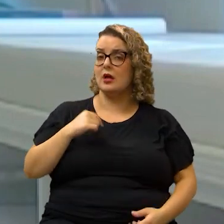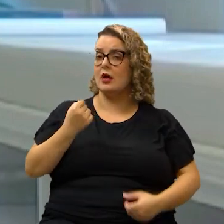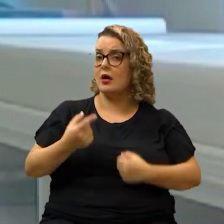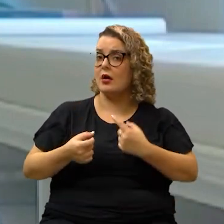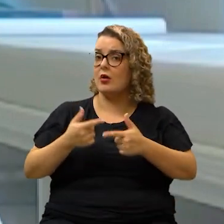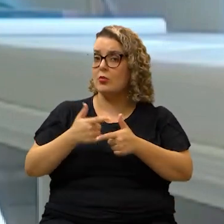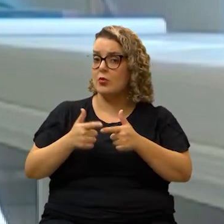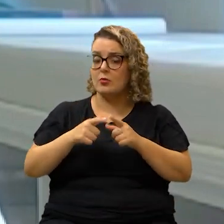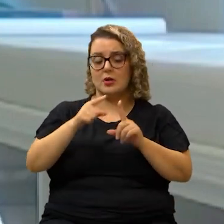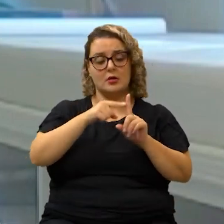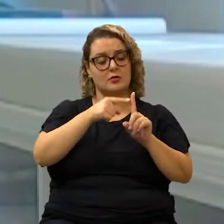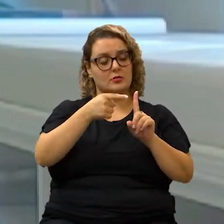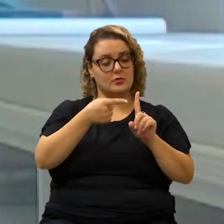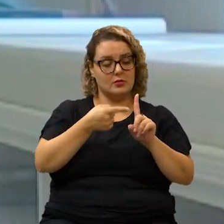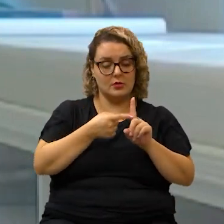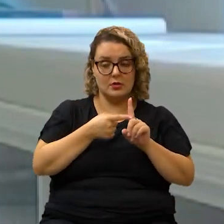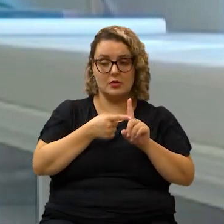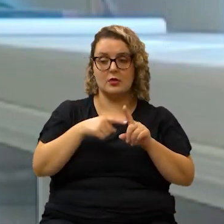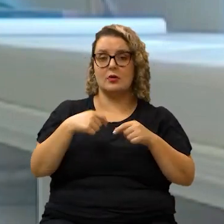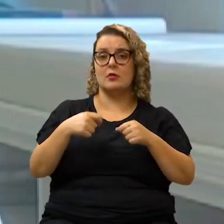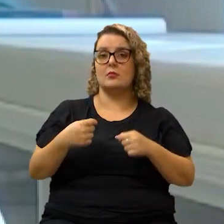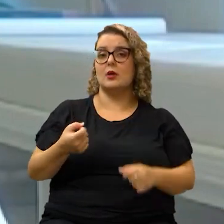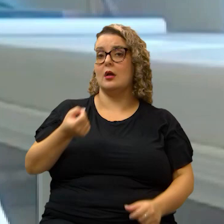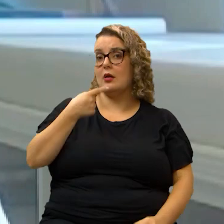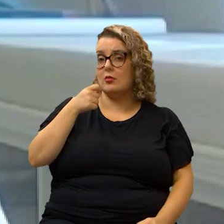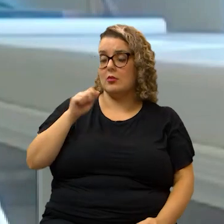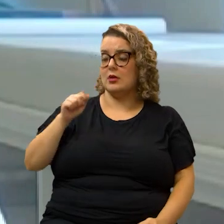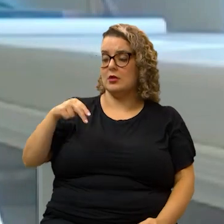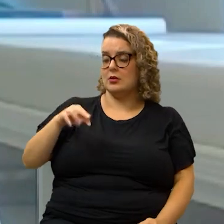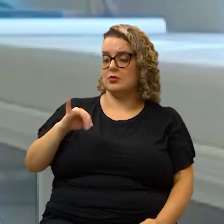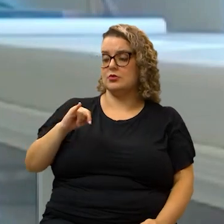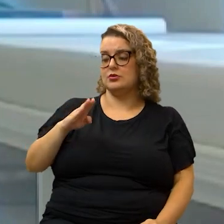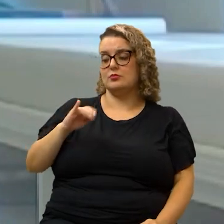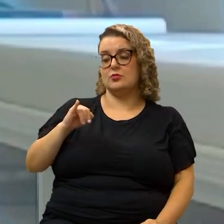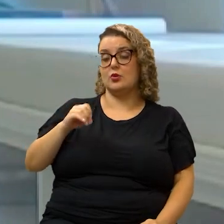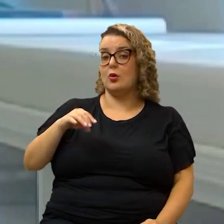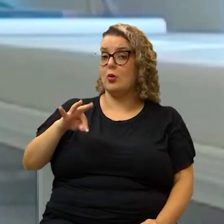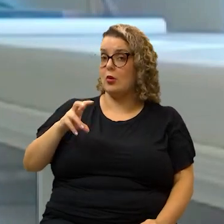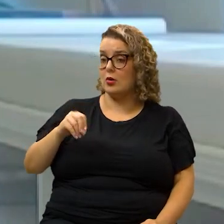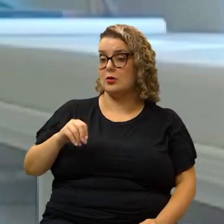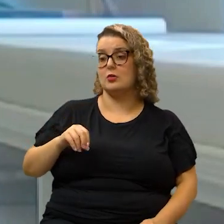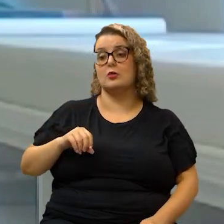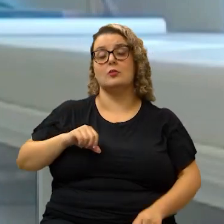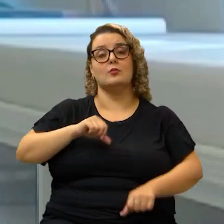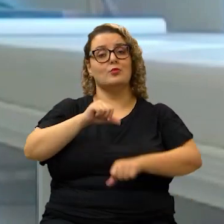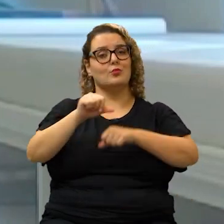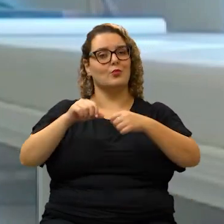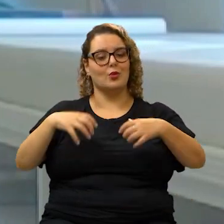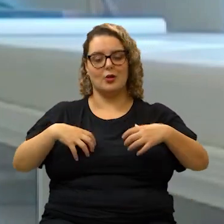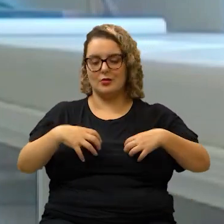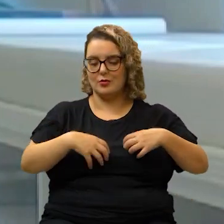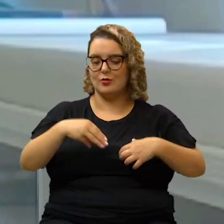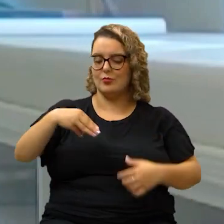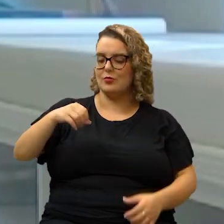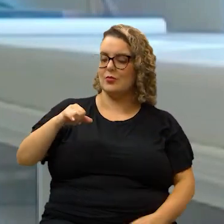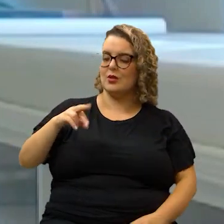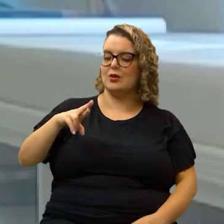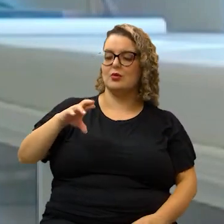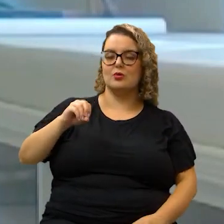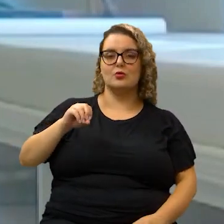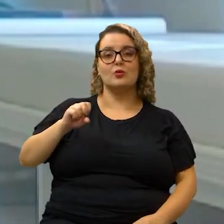mudam o microbioma da criança, isso já interfere no crescimento neurológico dela. É importante